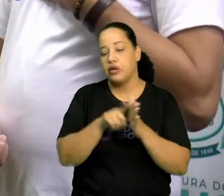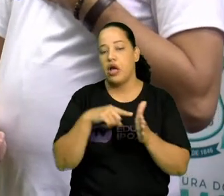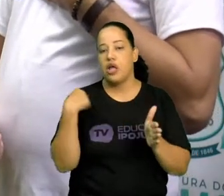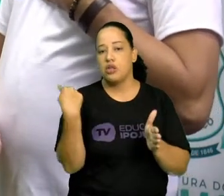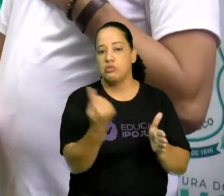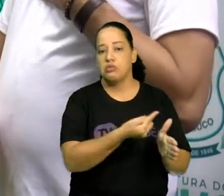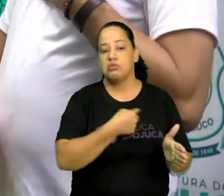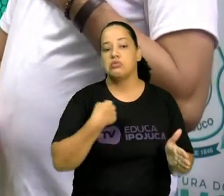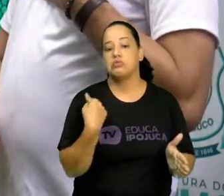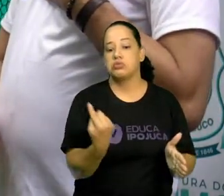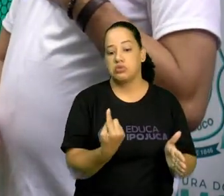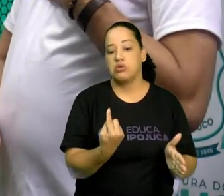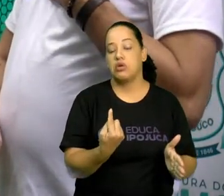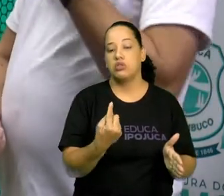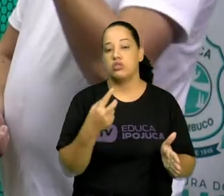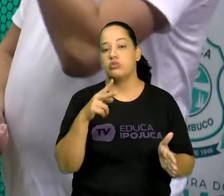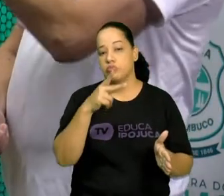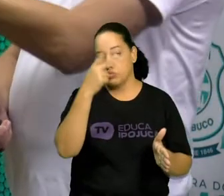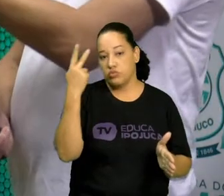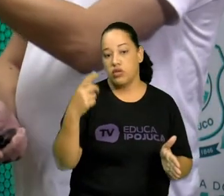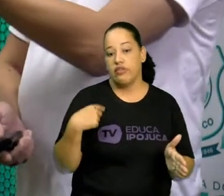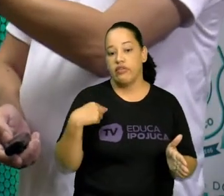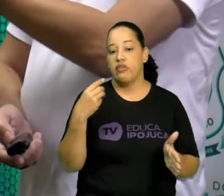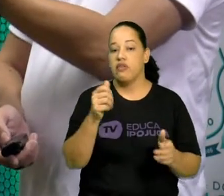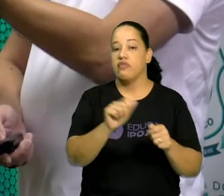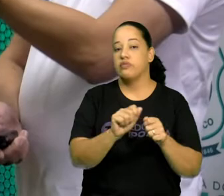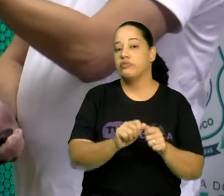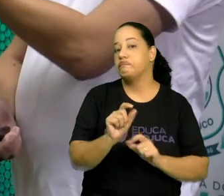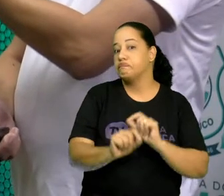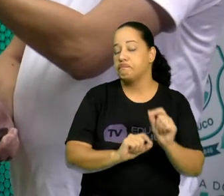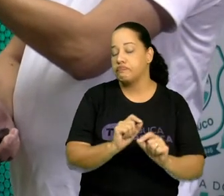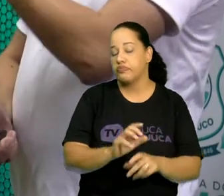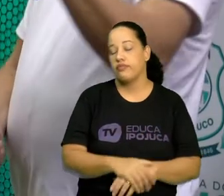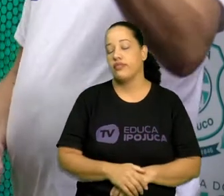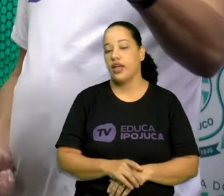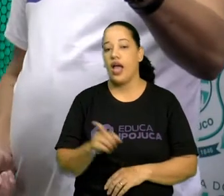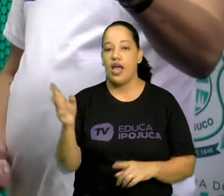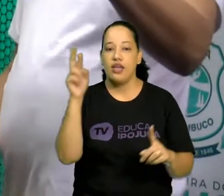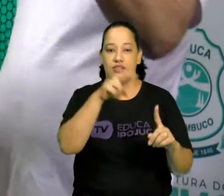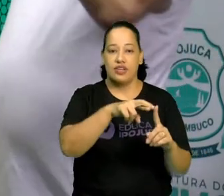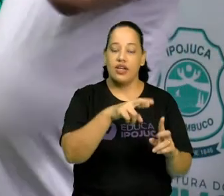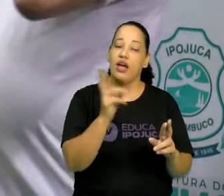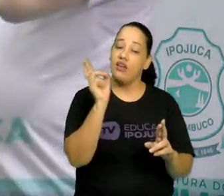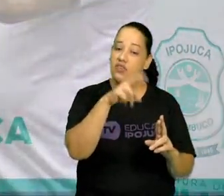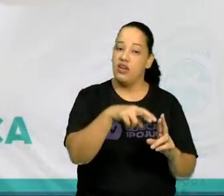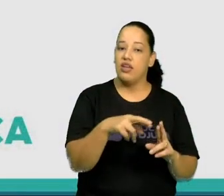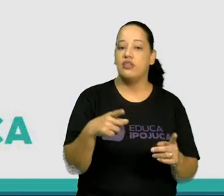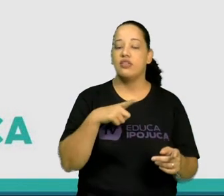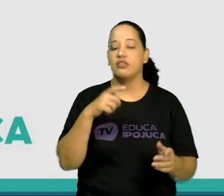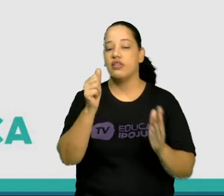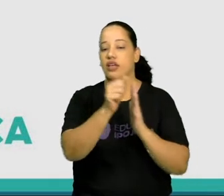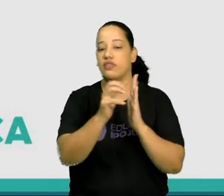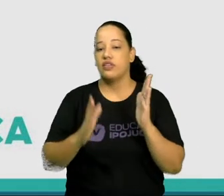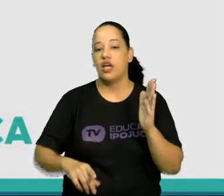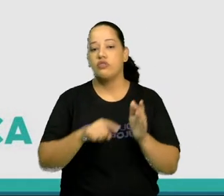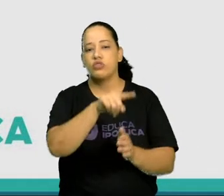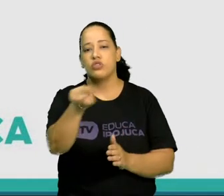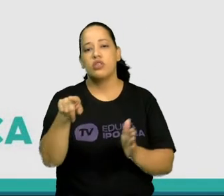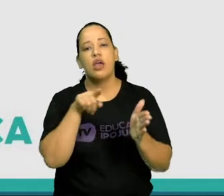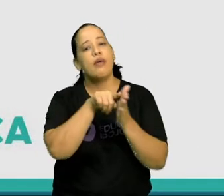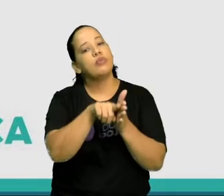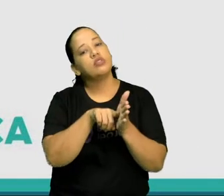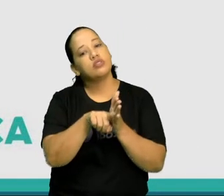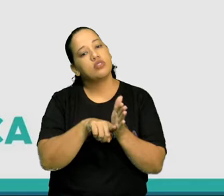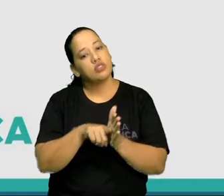papel que a gente deve fazer dentro das coisas aqui tão as referências e atividade faça uma pesquisa sobre